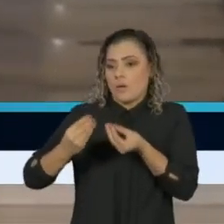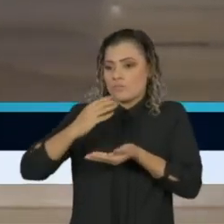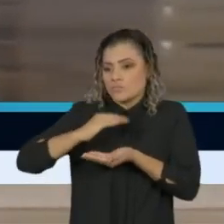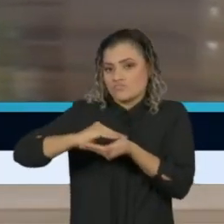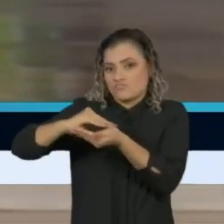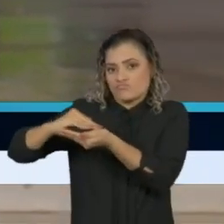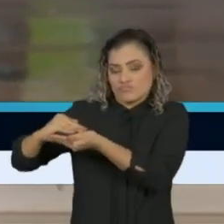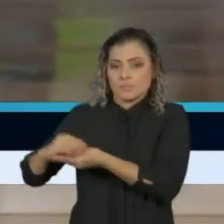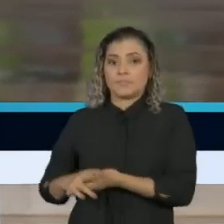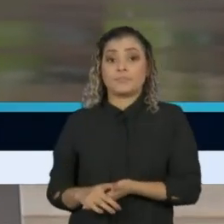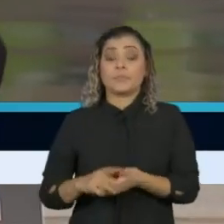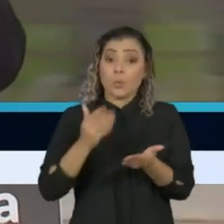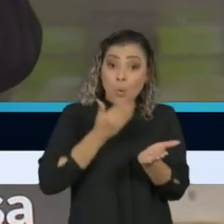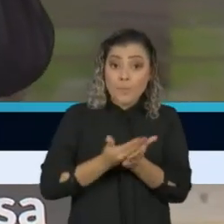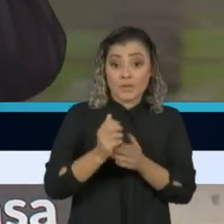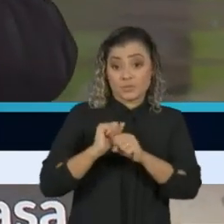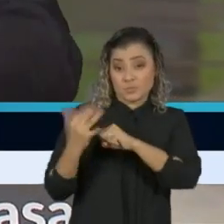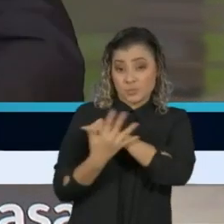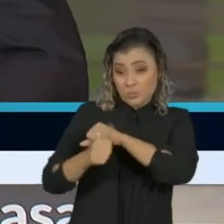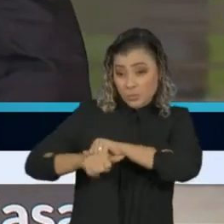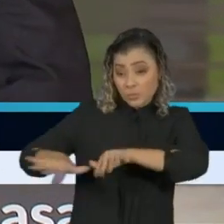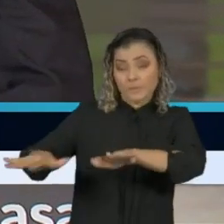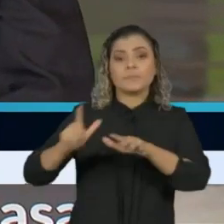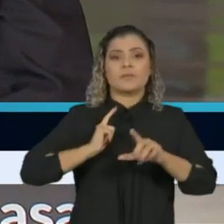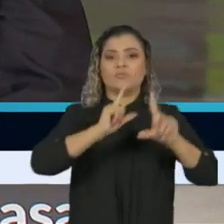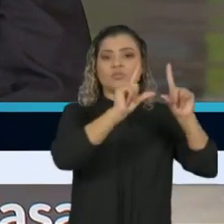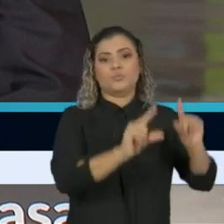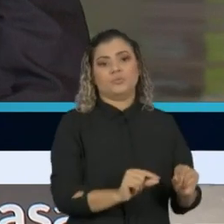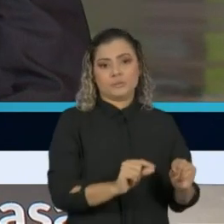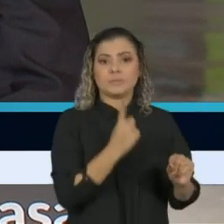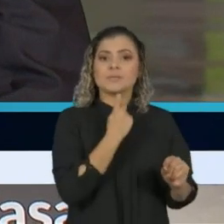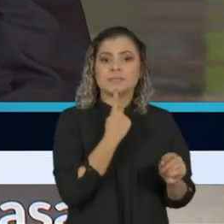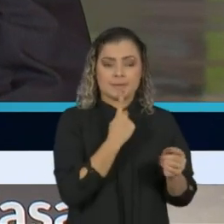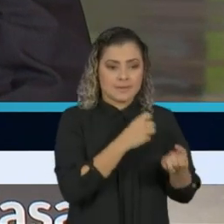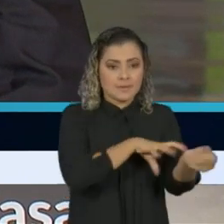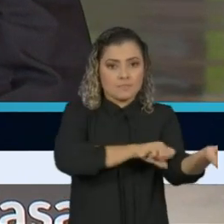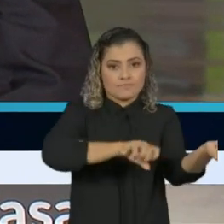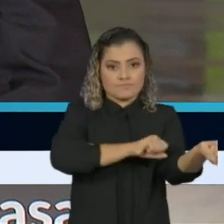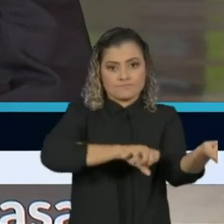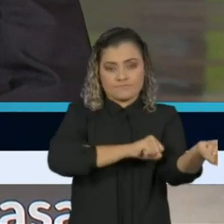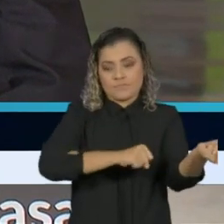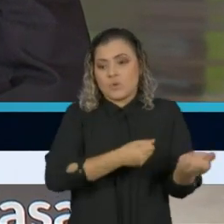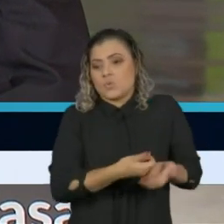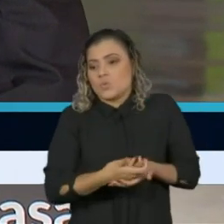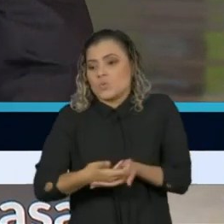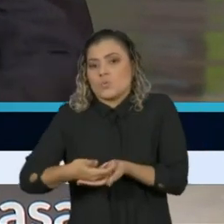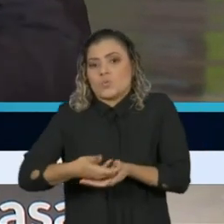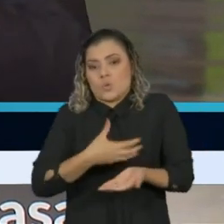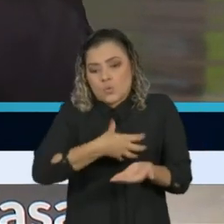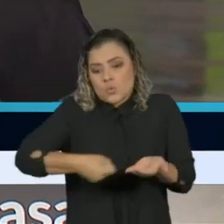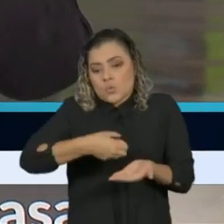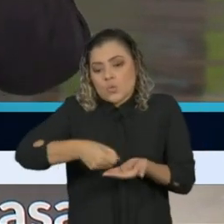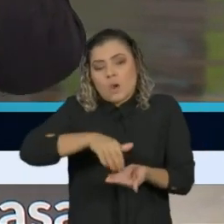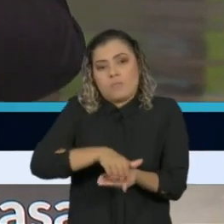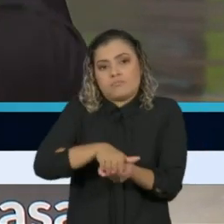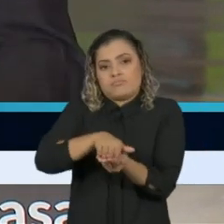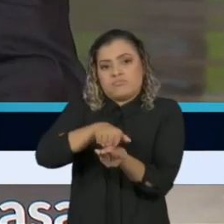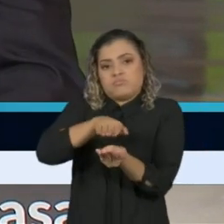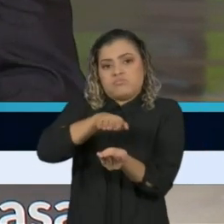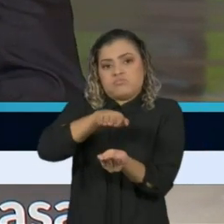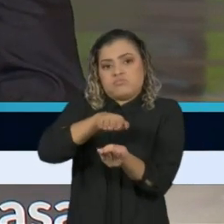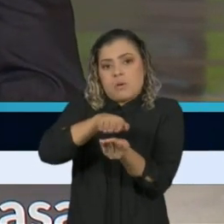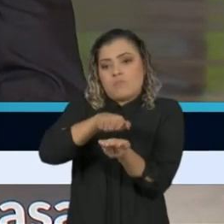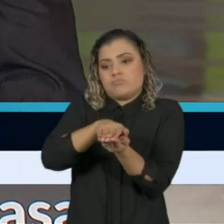Logo no início da epidemia, nós tivemos uma baixa significativa a respeito de doação de sangue e, consequentemente, dos